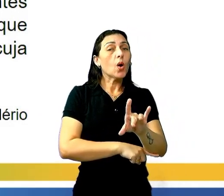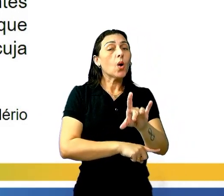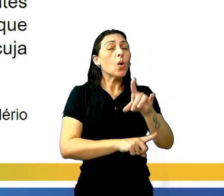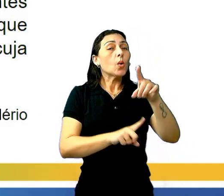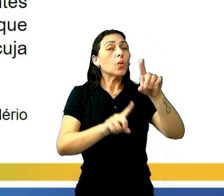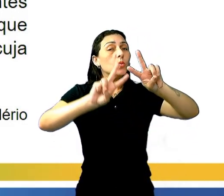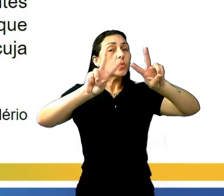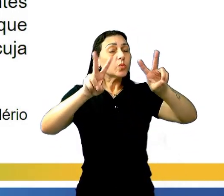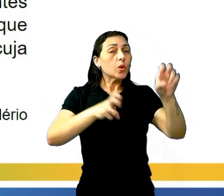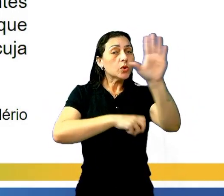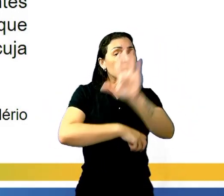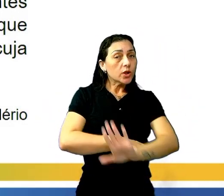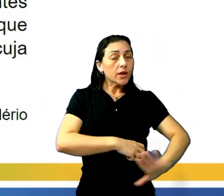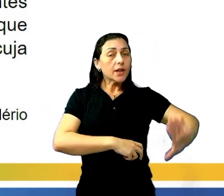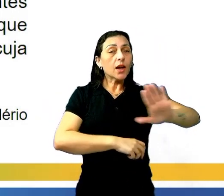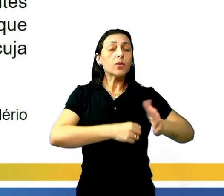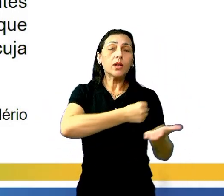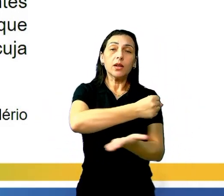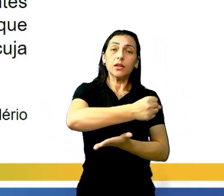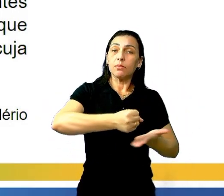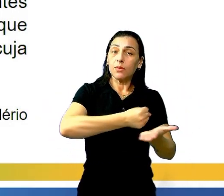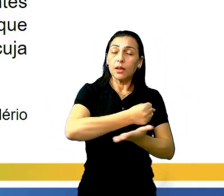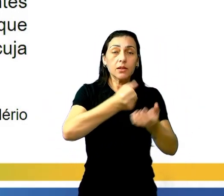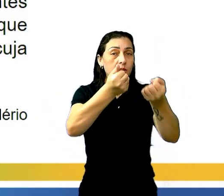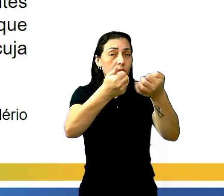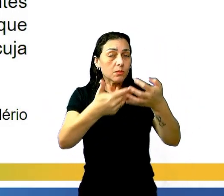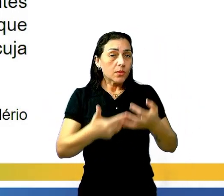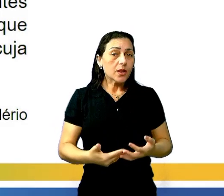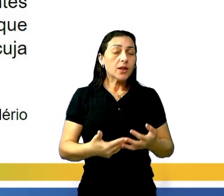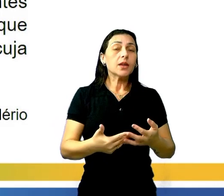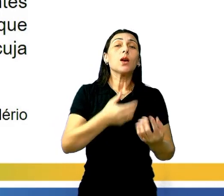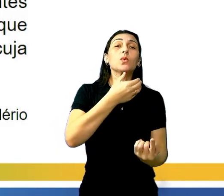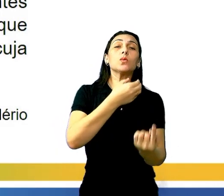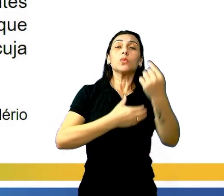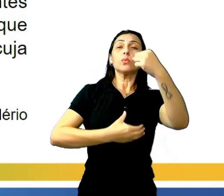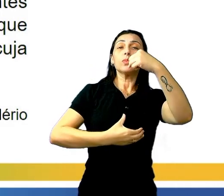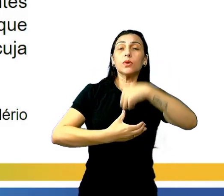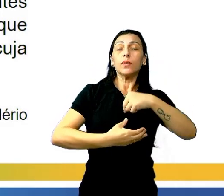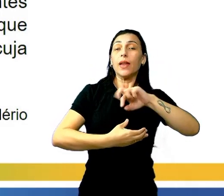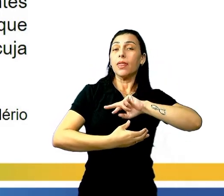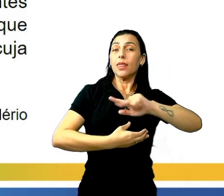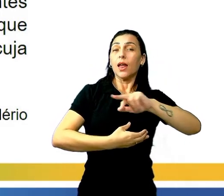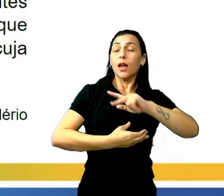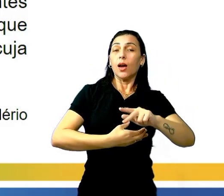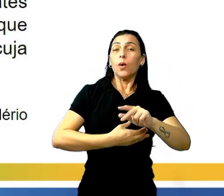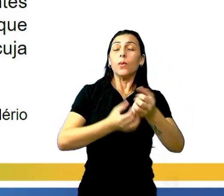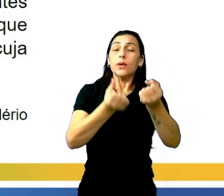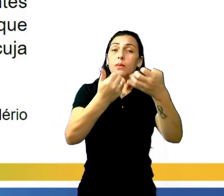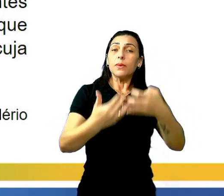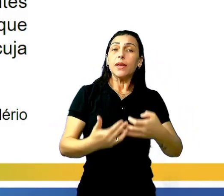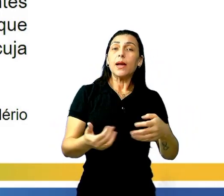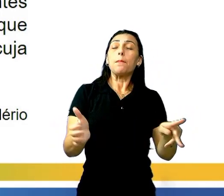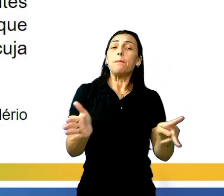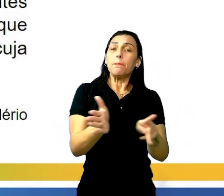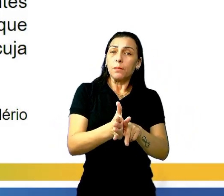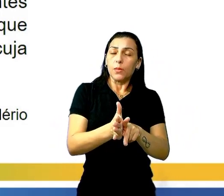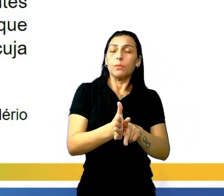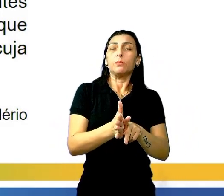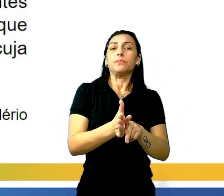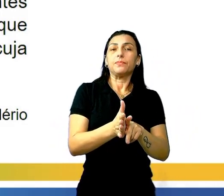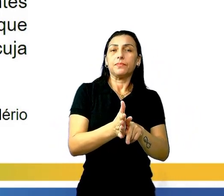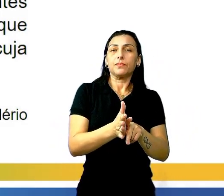própria natureza finita, porque ele é carente, e esta carência concerne a matéria de